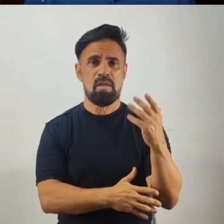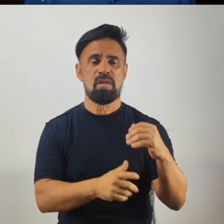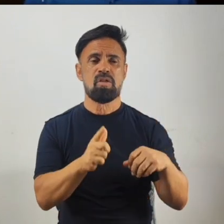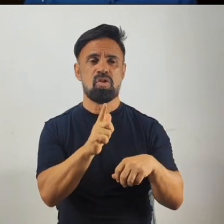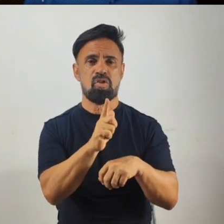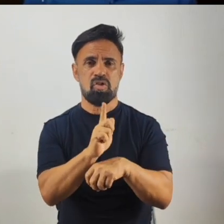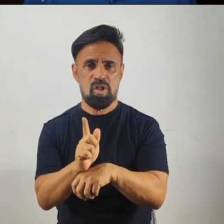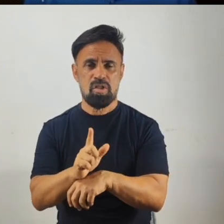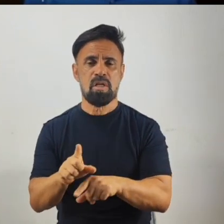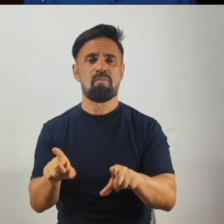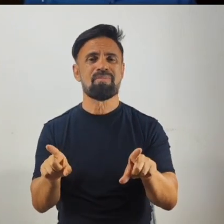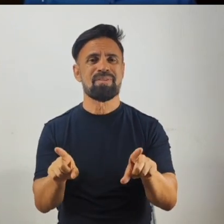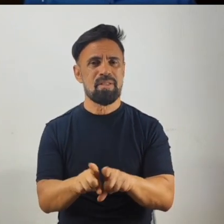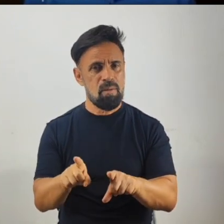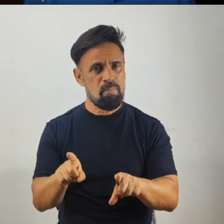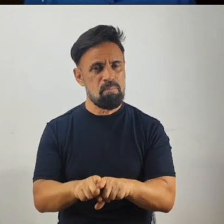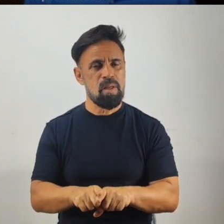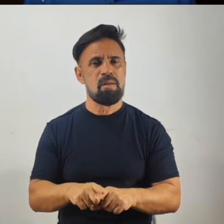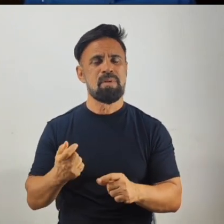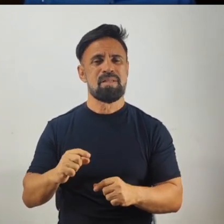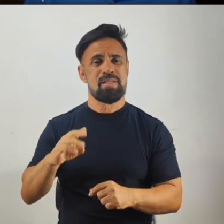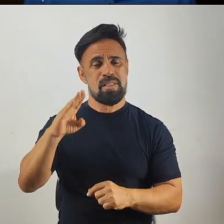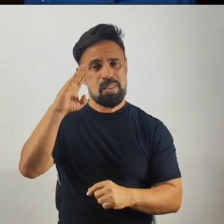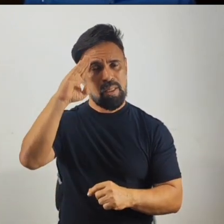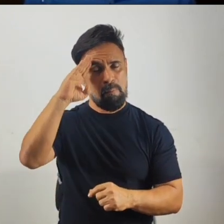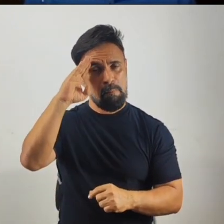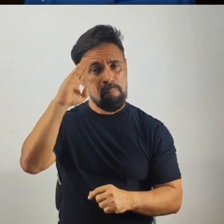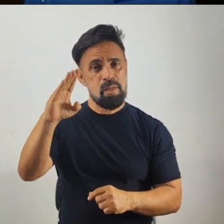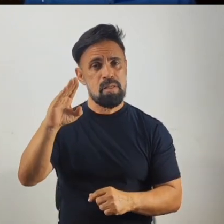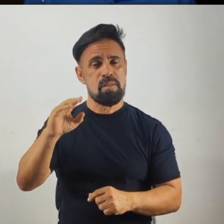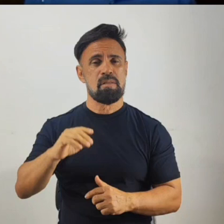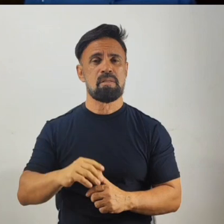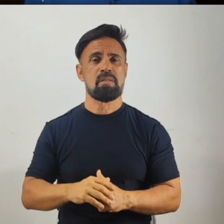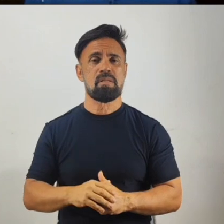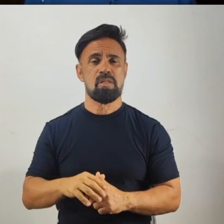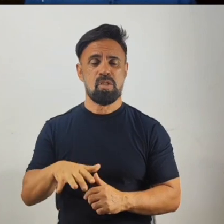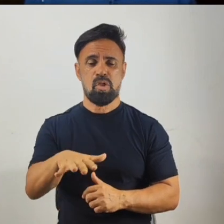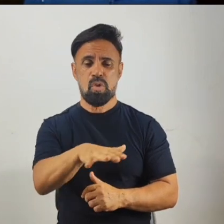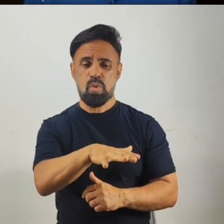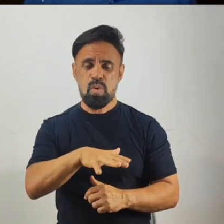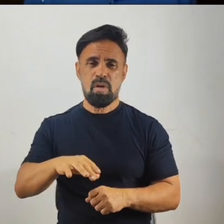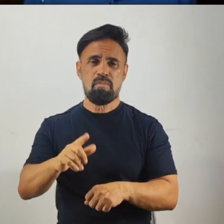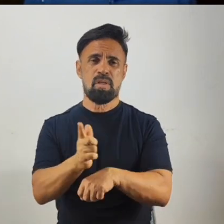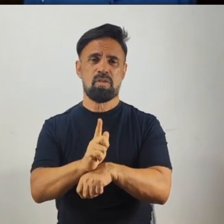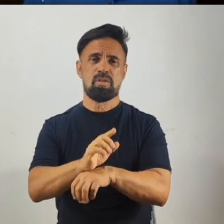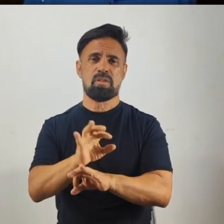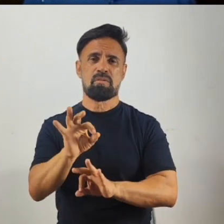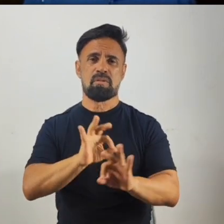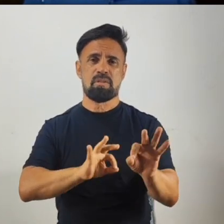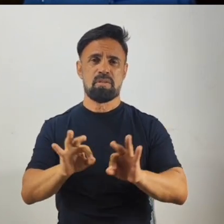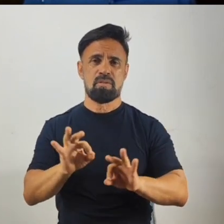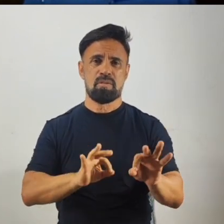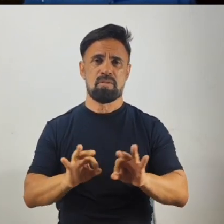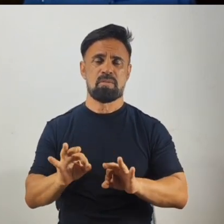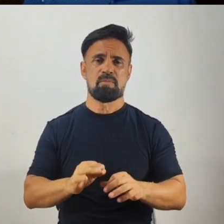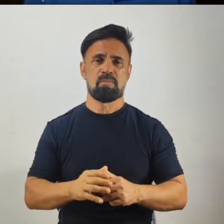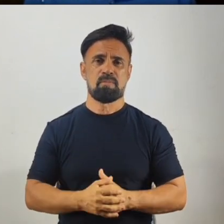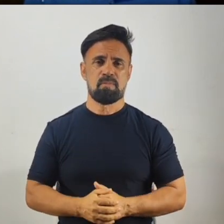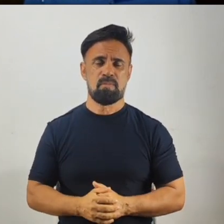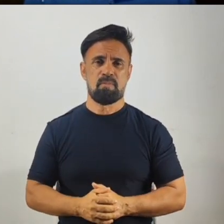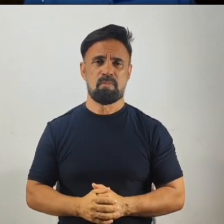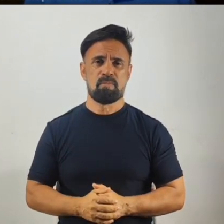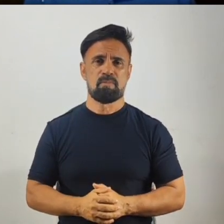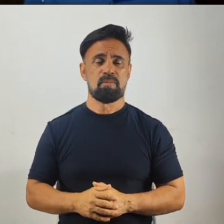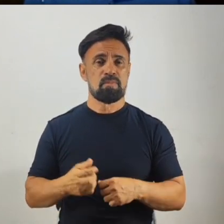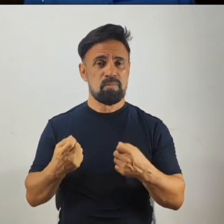ambiental também são elementos que precisam ser priorizados nesse campo da gestão